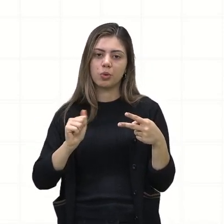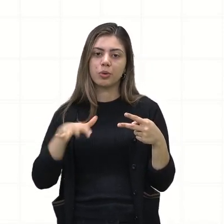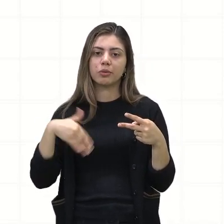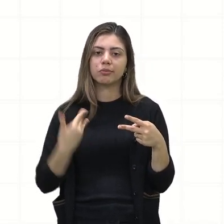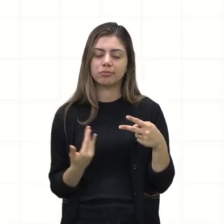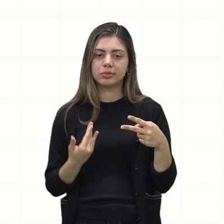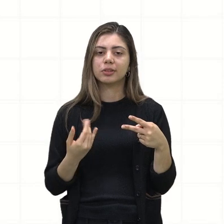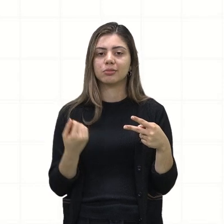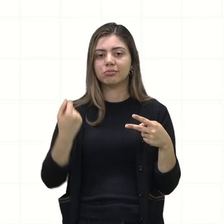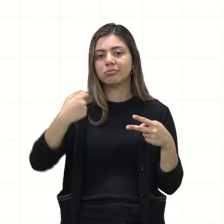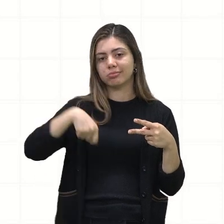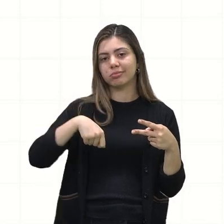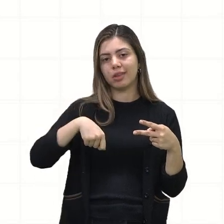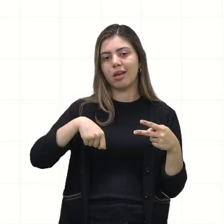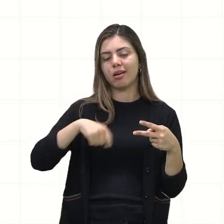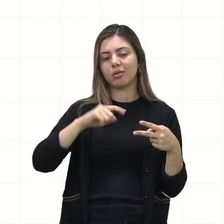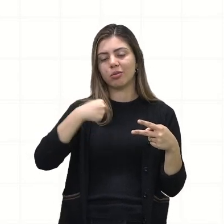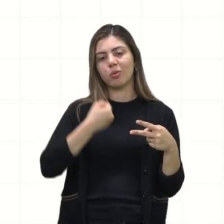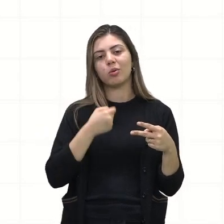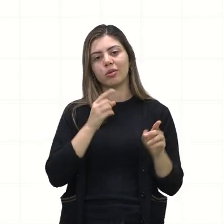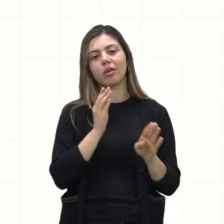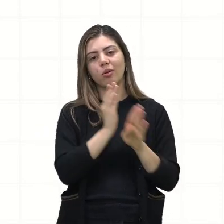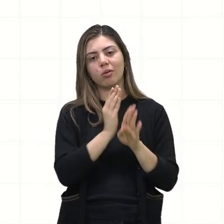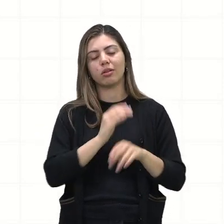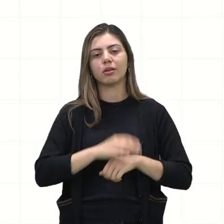tem esse conjunto? Dois.